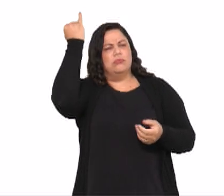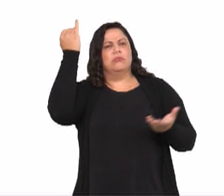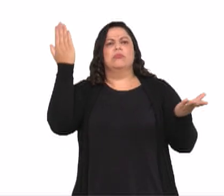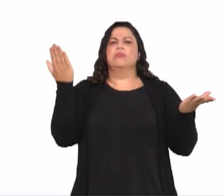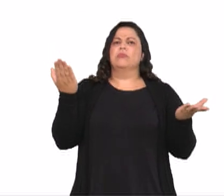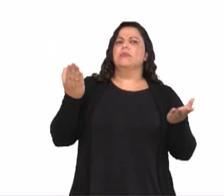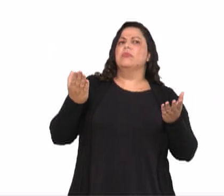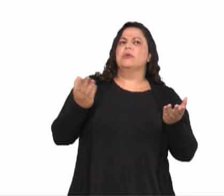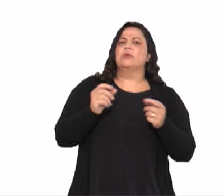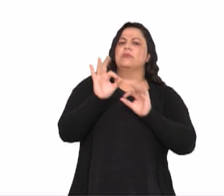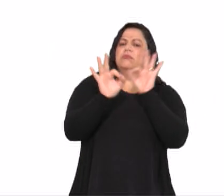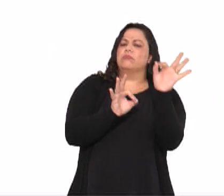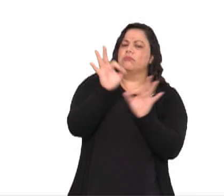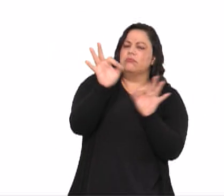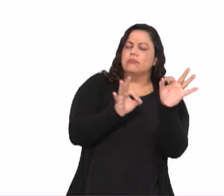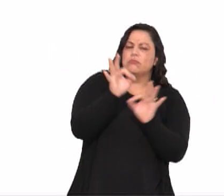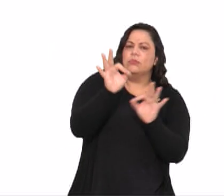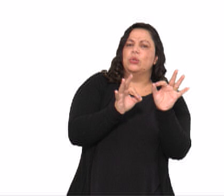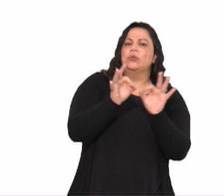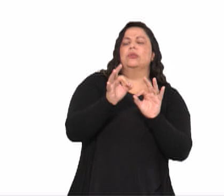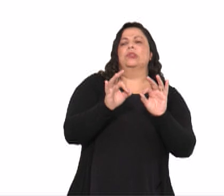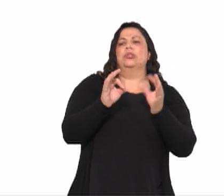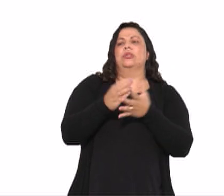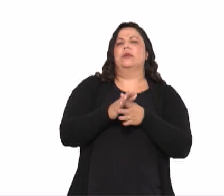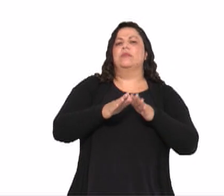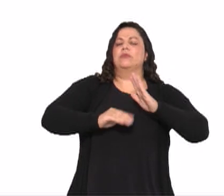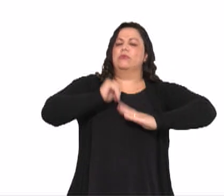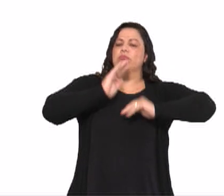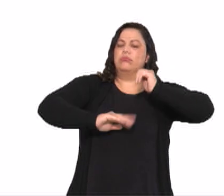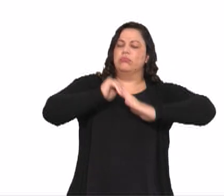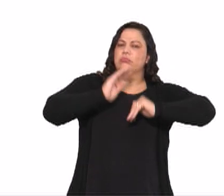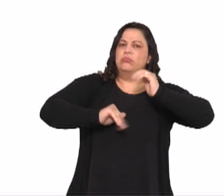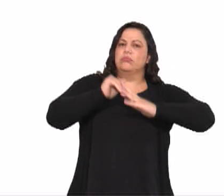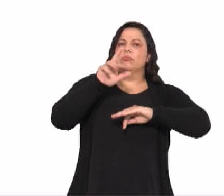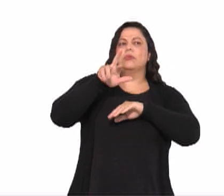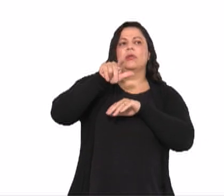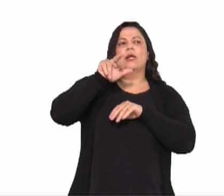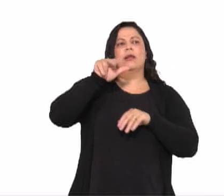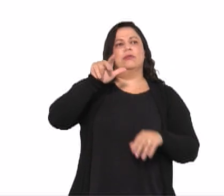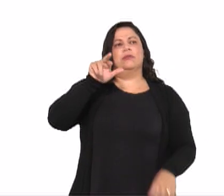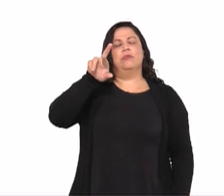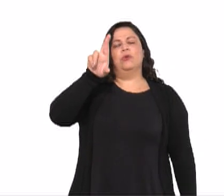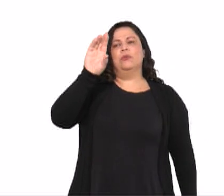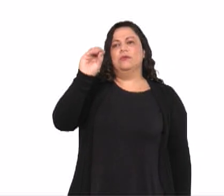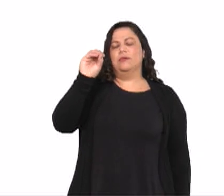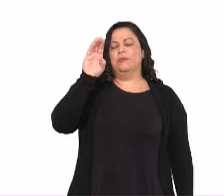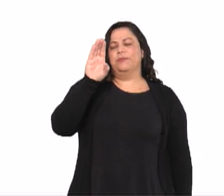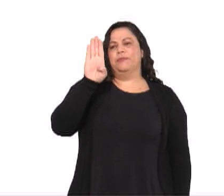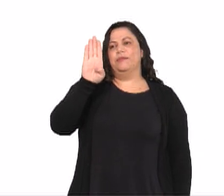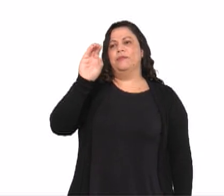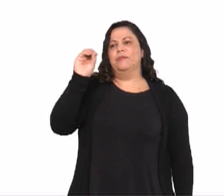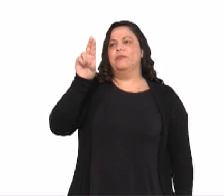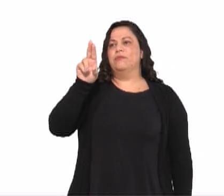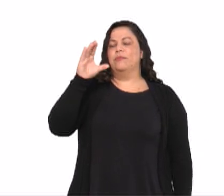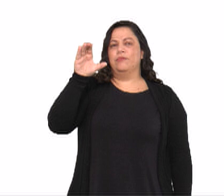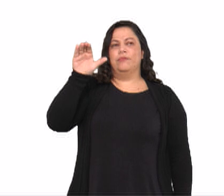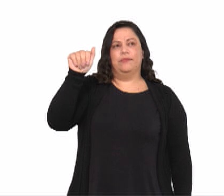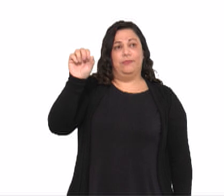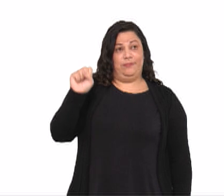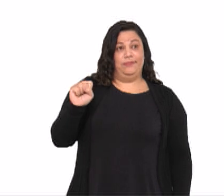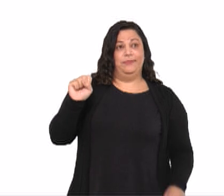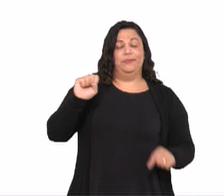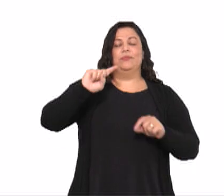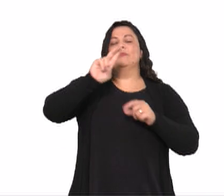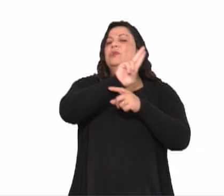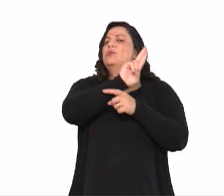que o projeto da construção da estrada de ferro foi feito pelos irmãos Rebouças, né? Então, o André, o Antônio, nós temos